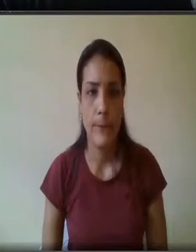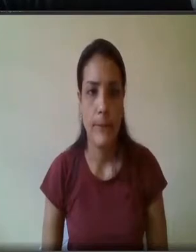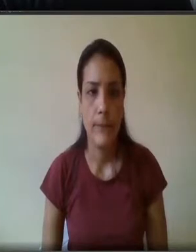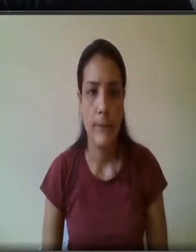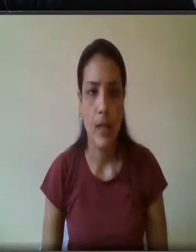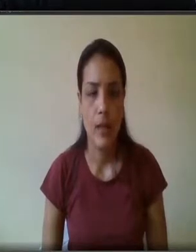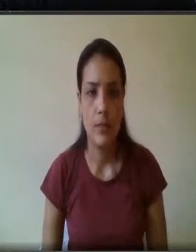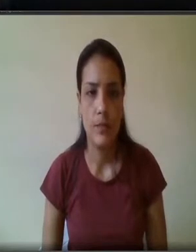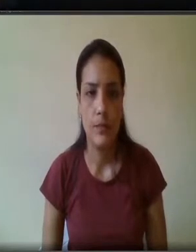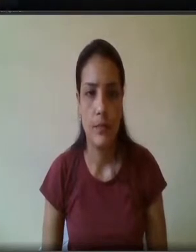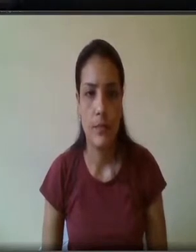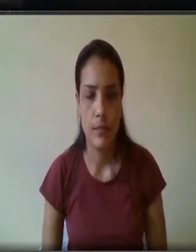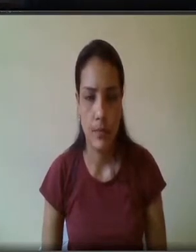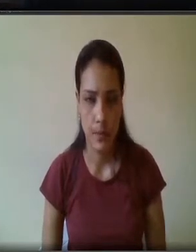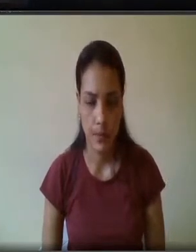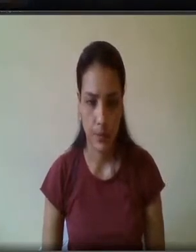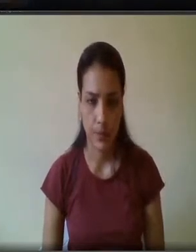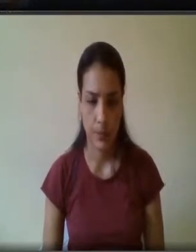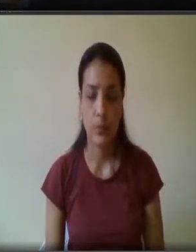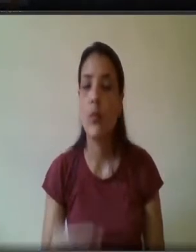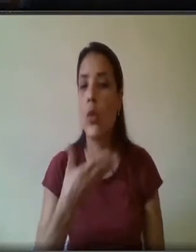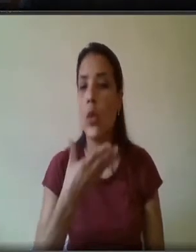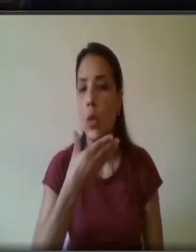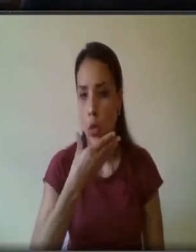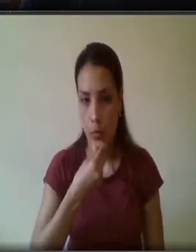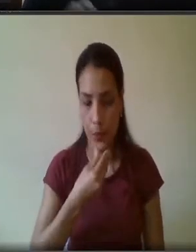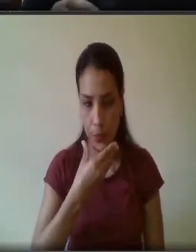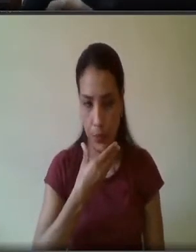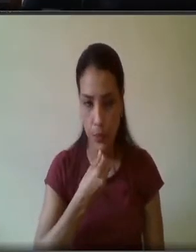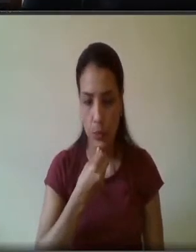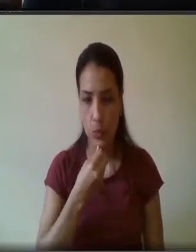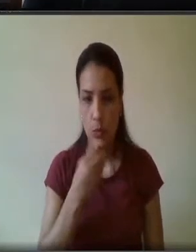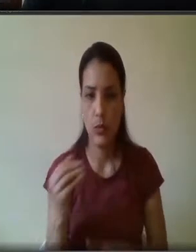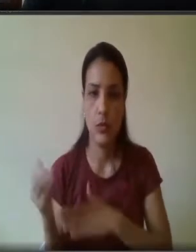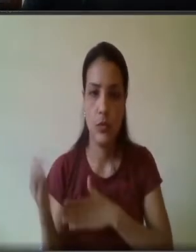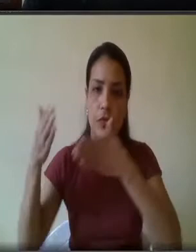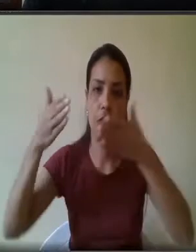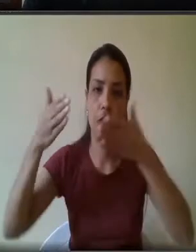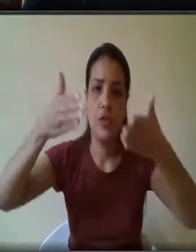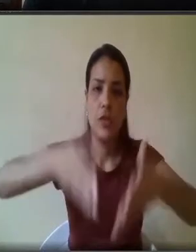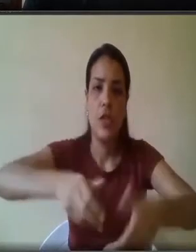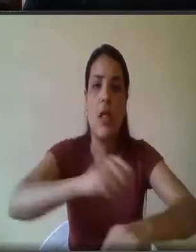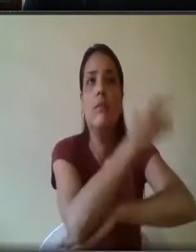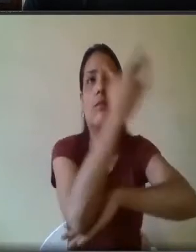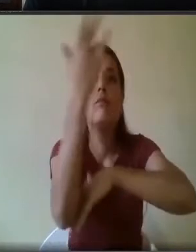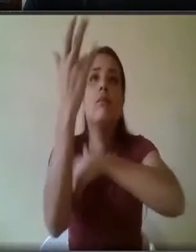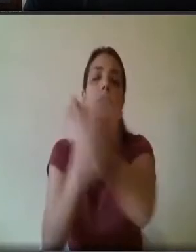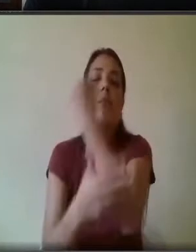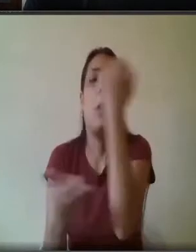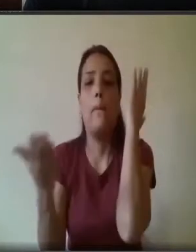vai lá e por meio de desmatamento, por meio